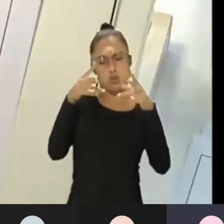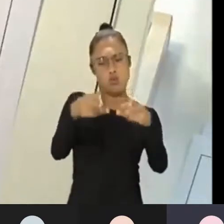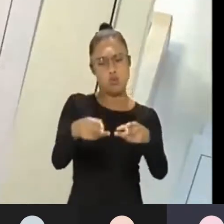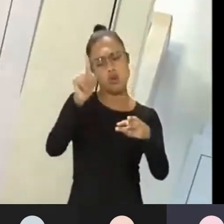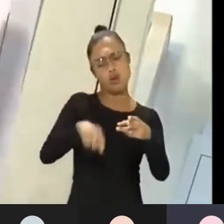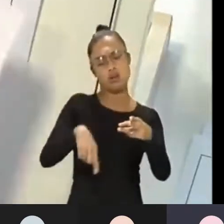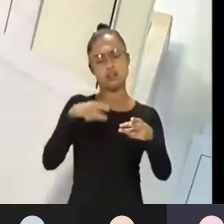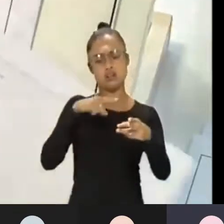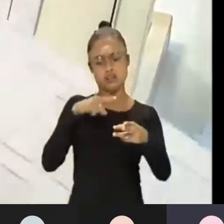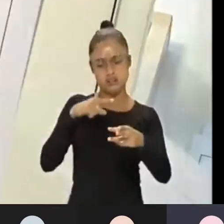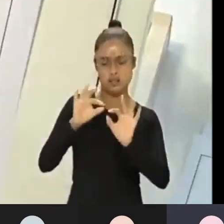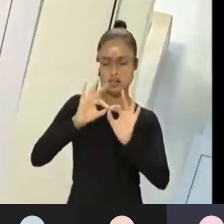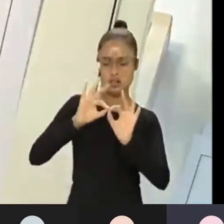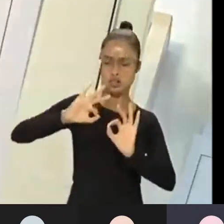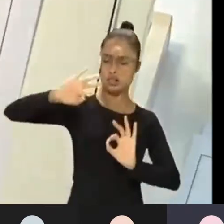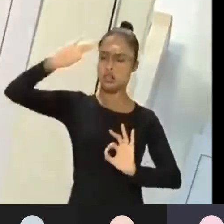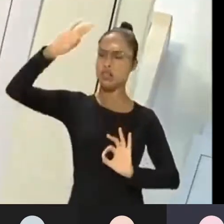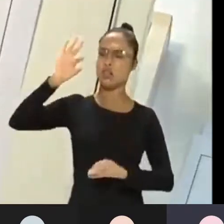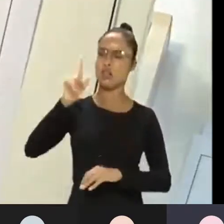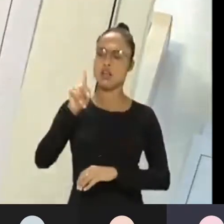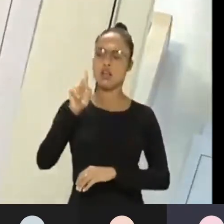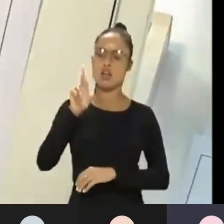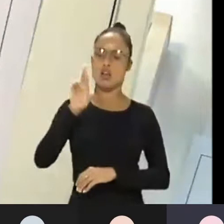e depois faz essas linhas de prolongamento.